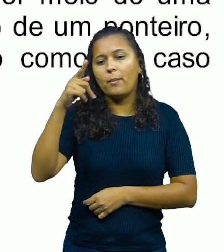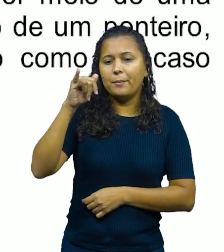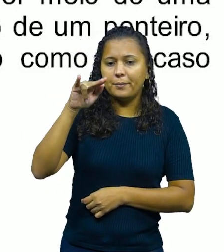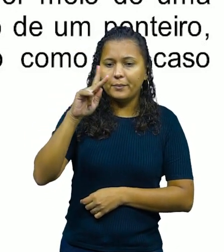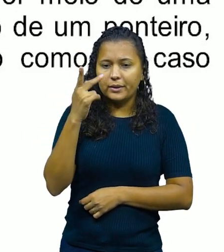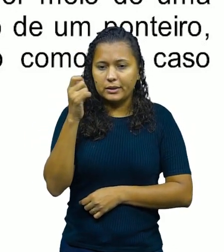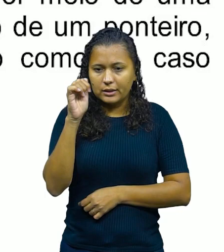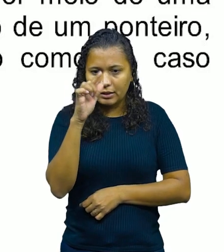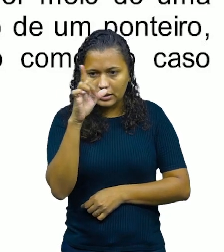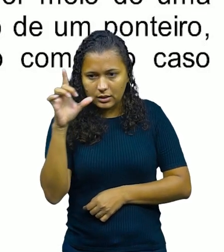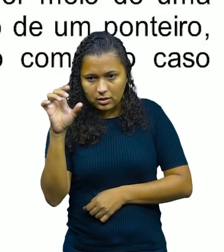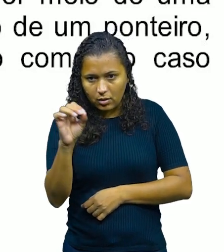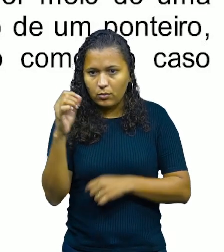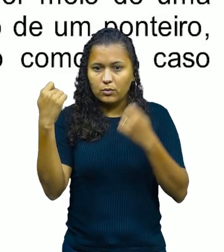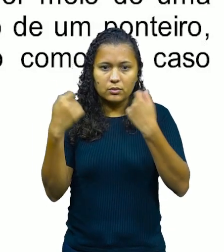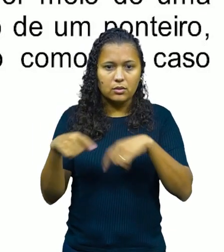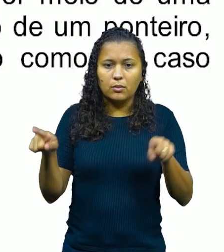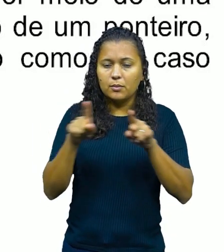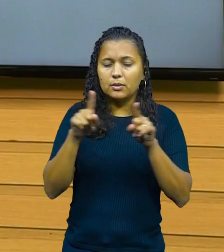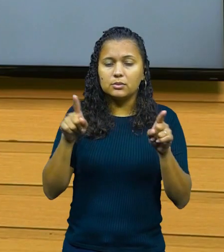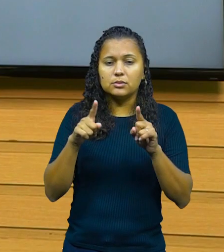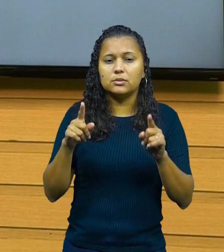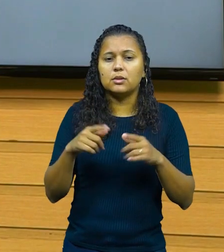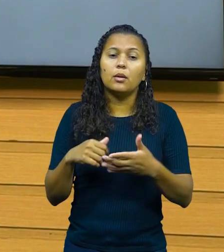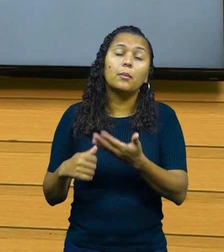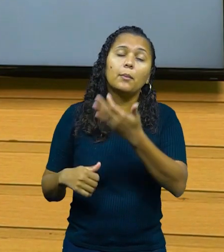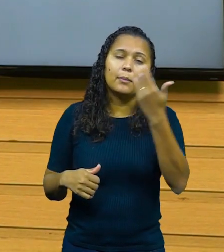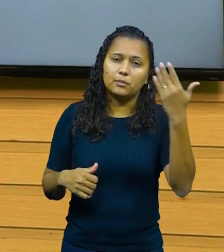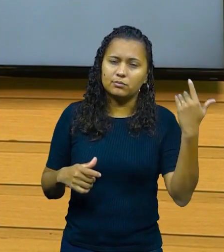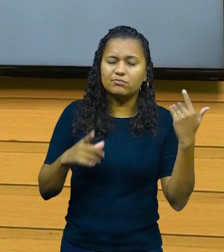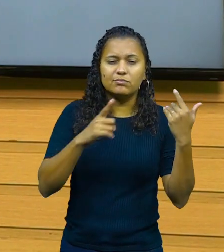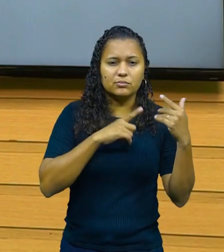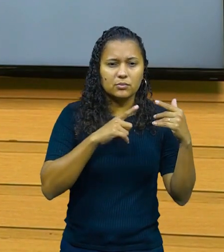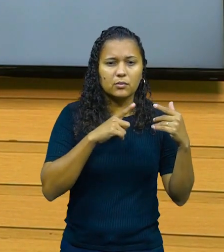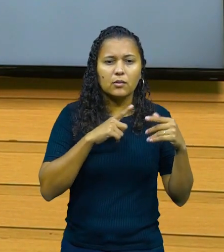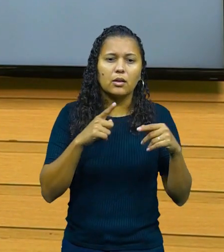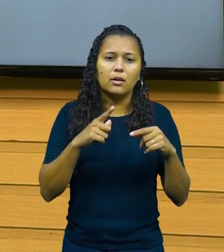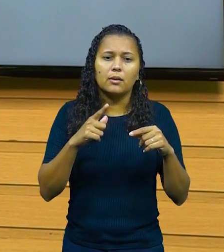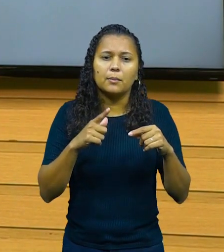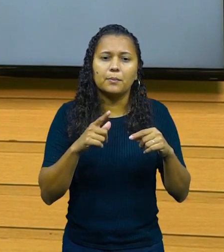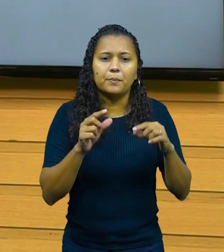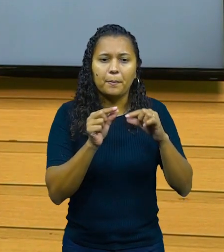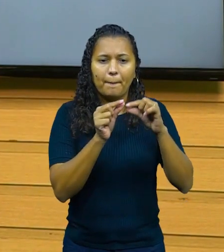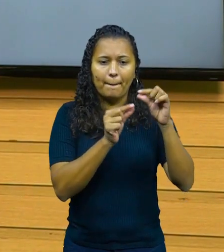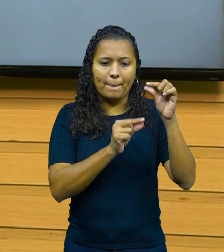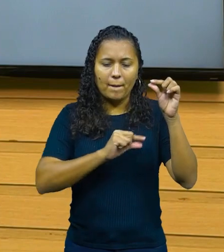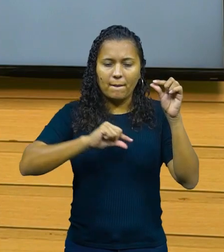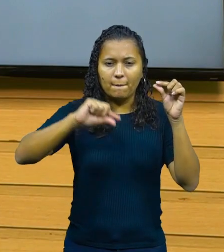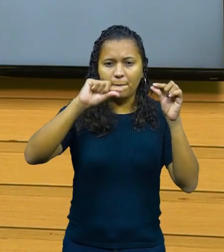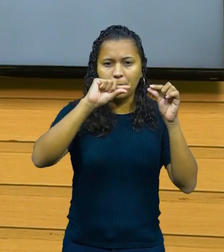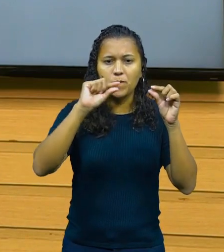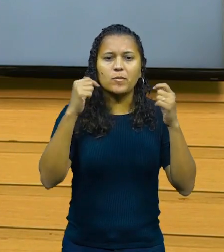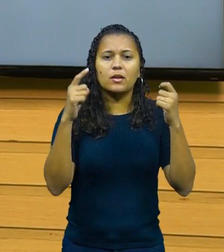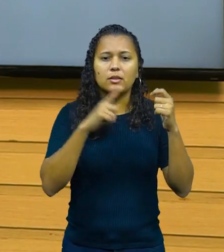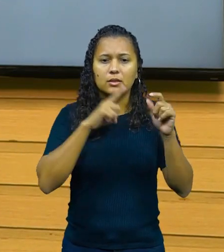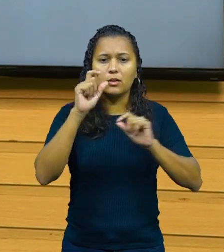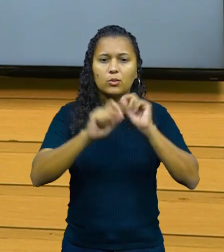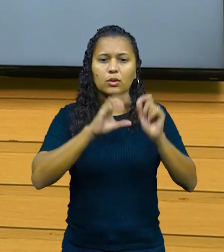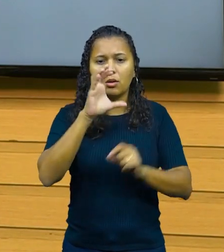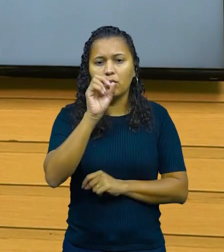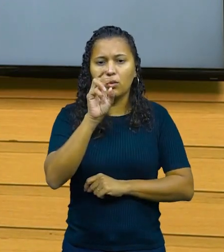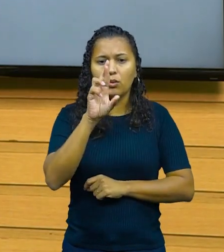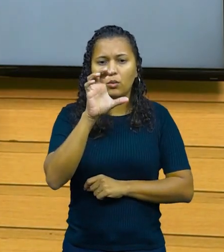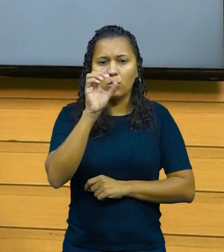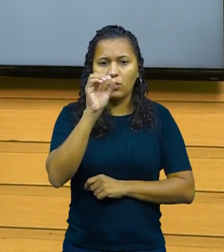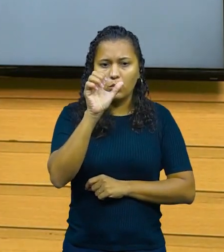do anterior, né? Então, no caso do anterior, a gente, além da fita achatada elíptica, você tinha a